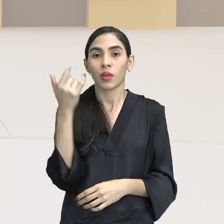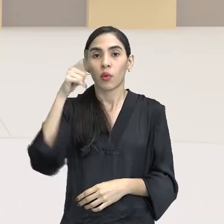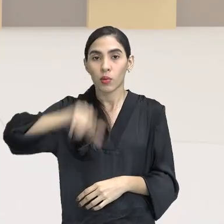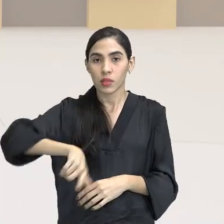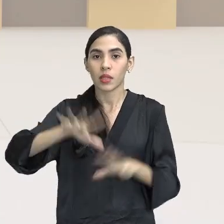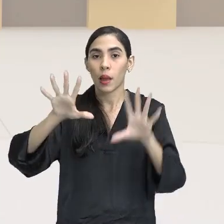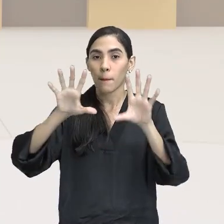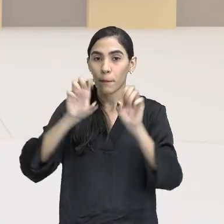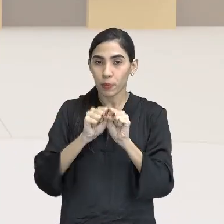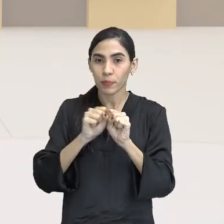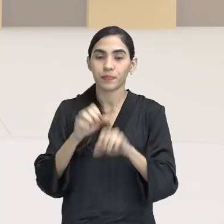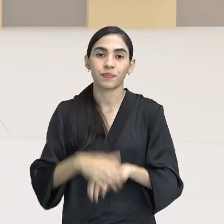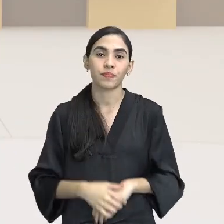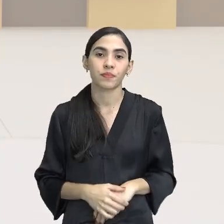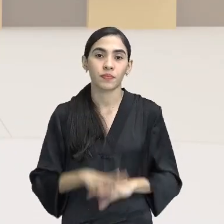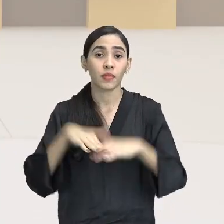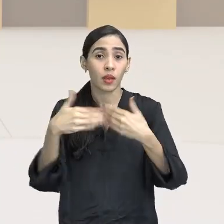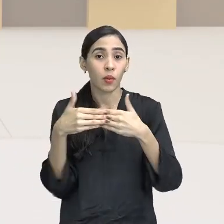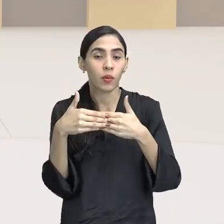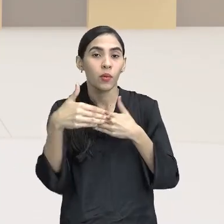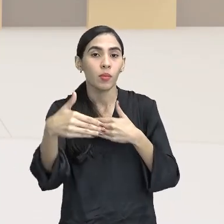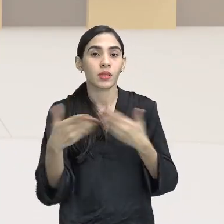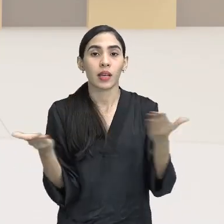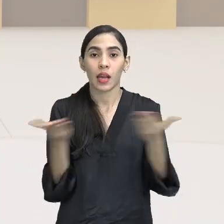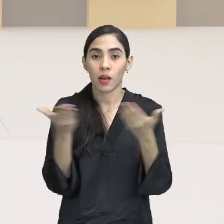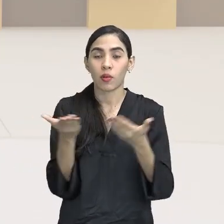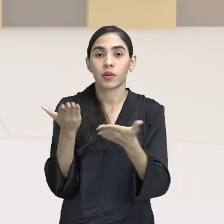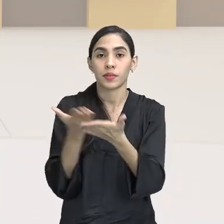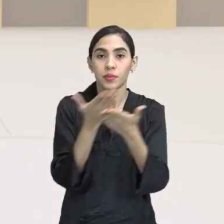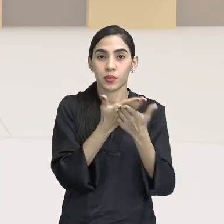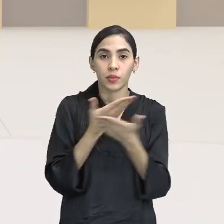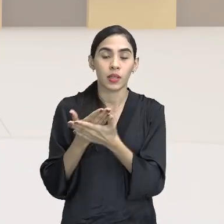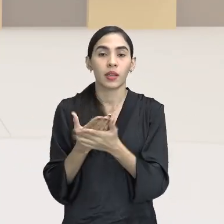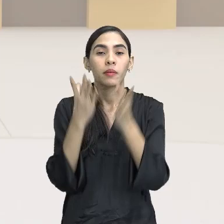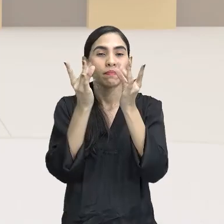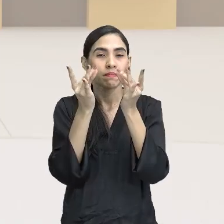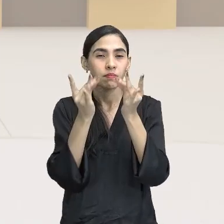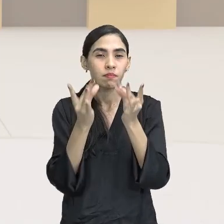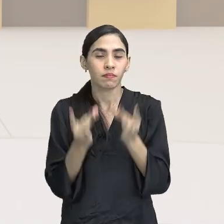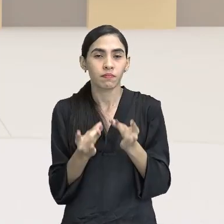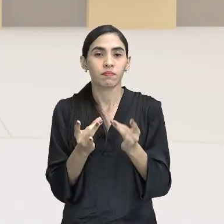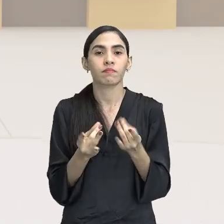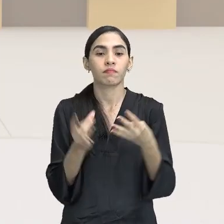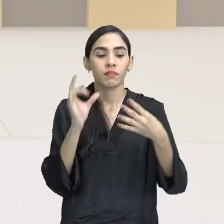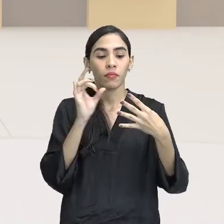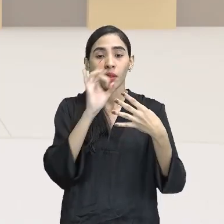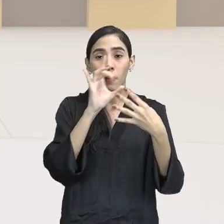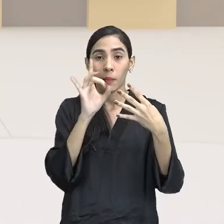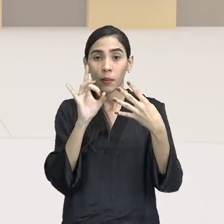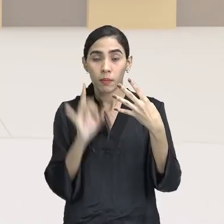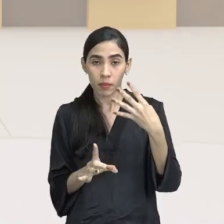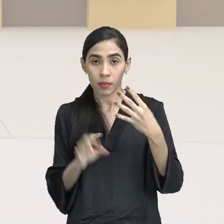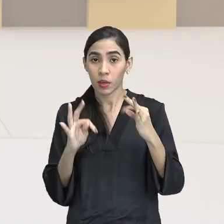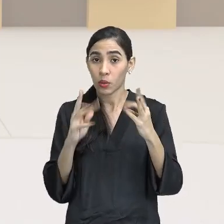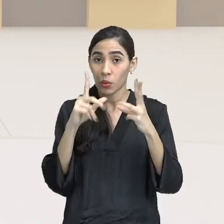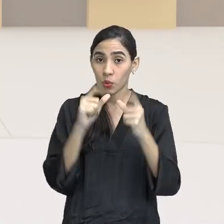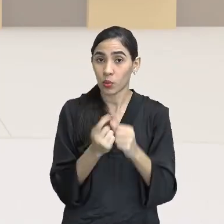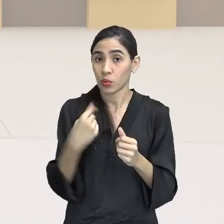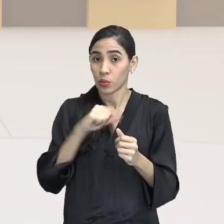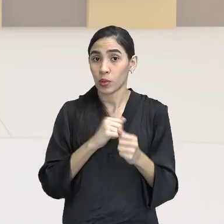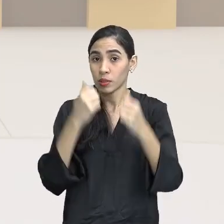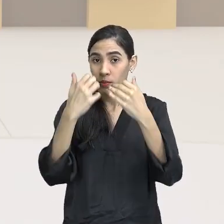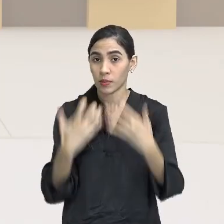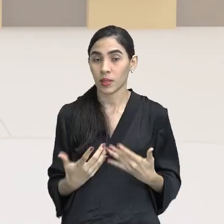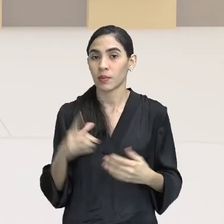esses elementos. Então a gente vai começar agora a estudar um pouco mais detalhadamente sobre cada um desses ciclos, né? Todos eles, como nós